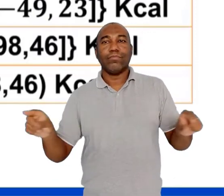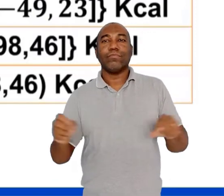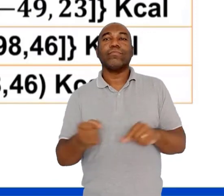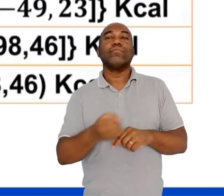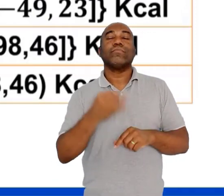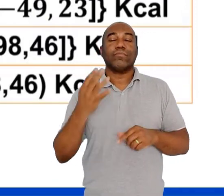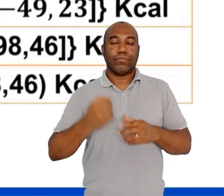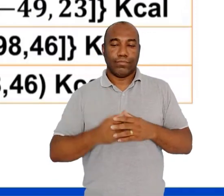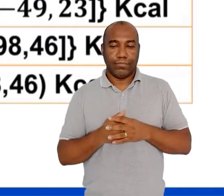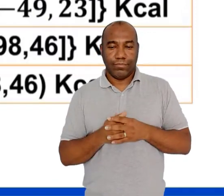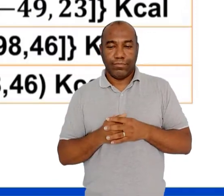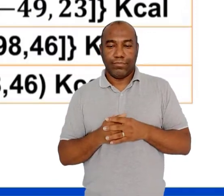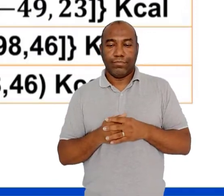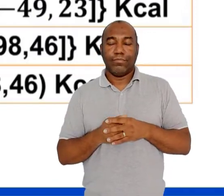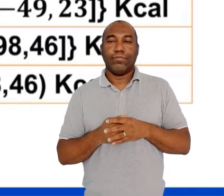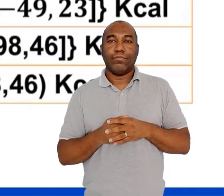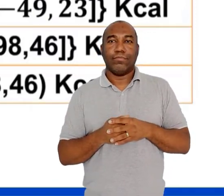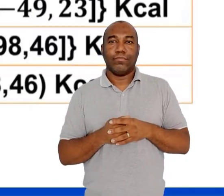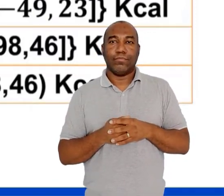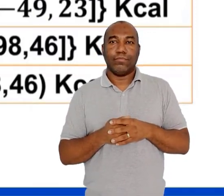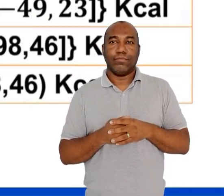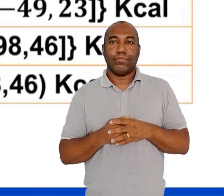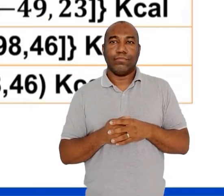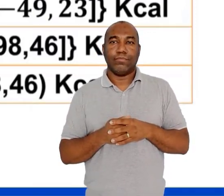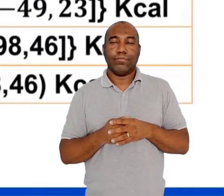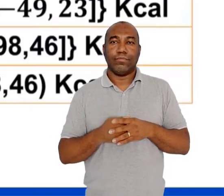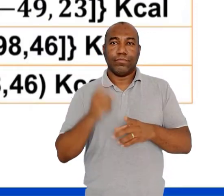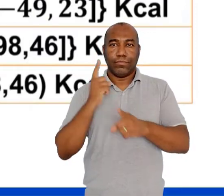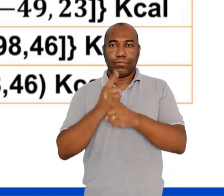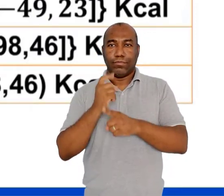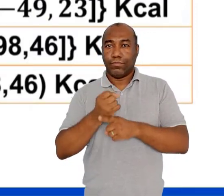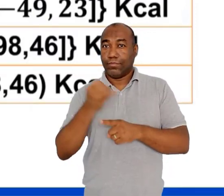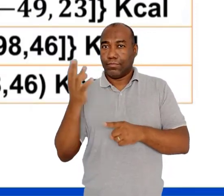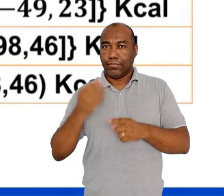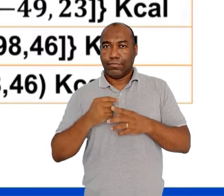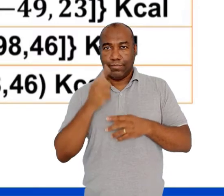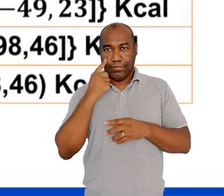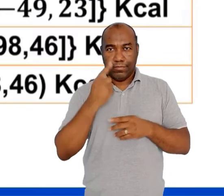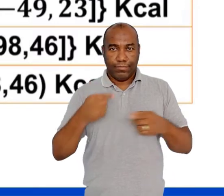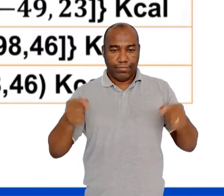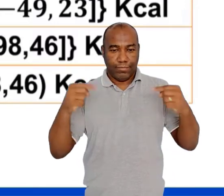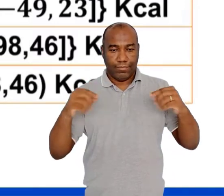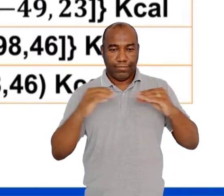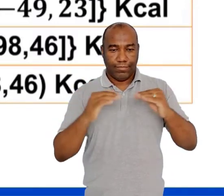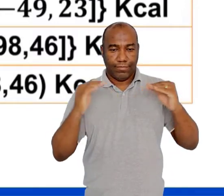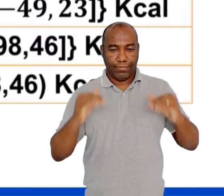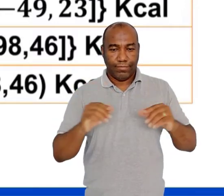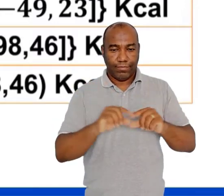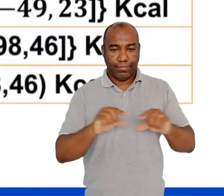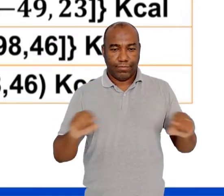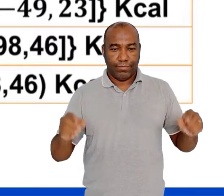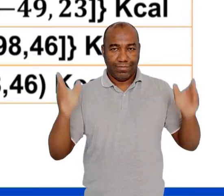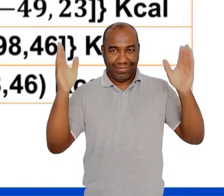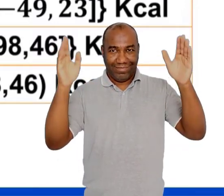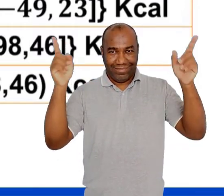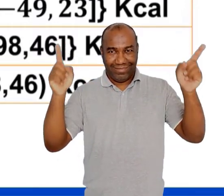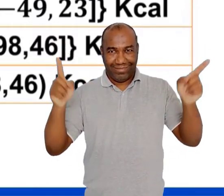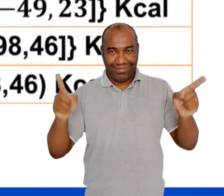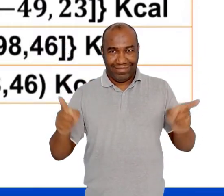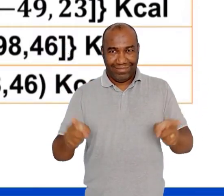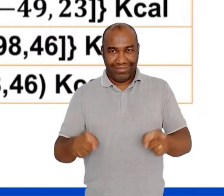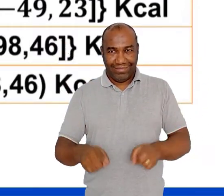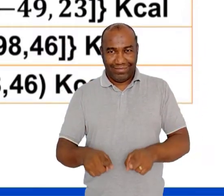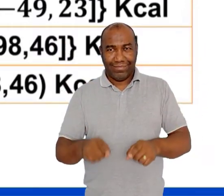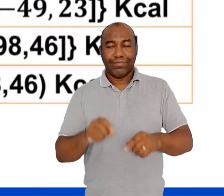141,988 mais o 98,46 quilocalorias. Então, vamos lá ali, né? Como são dois negativos, eu vou somar